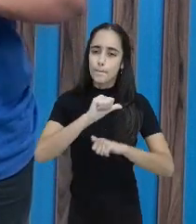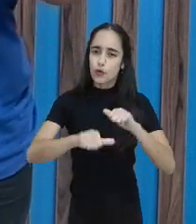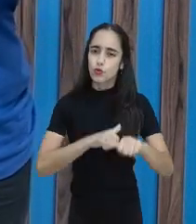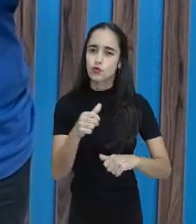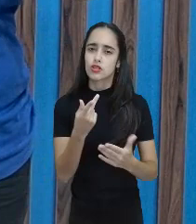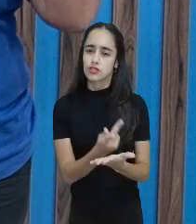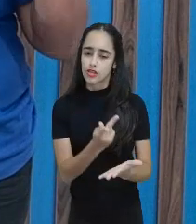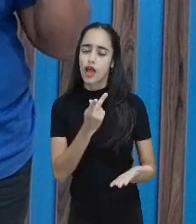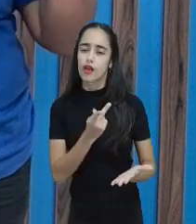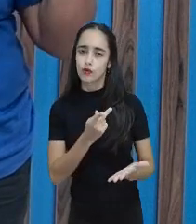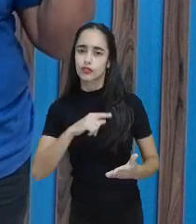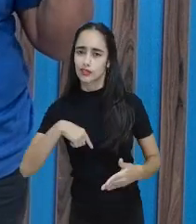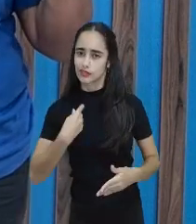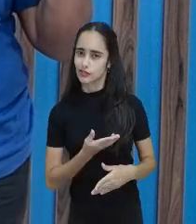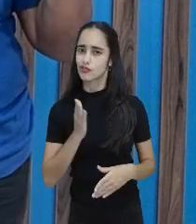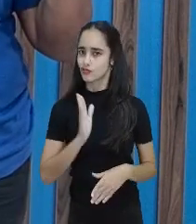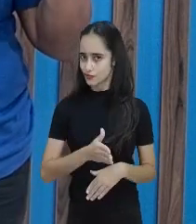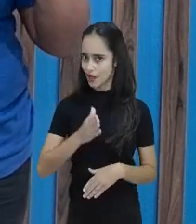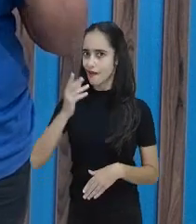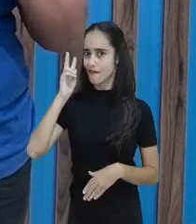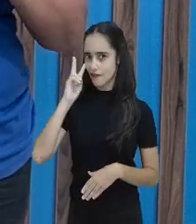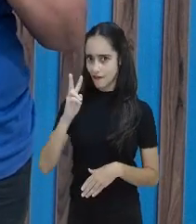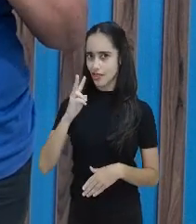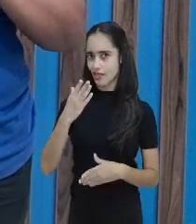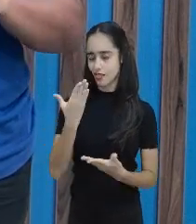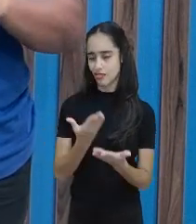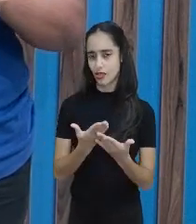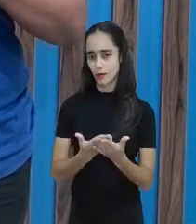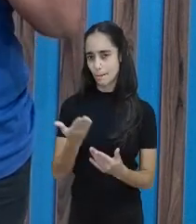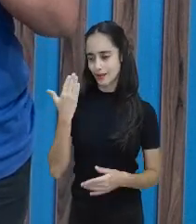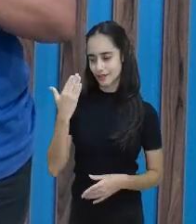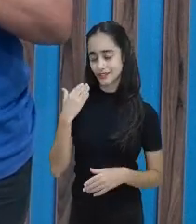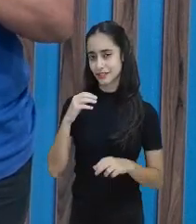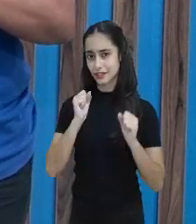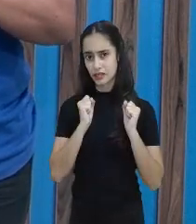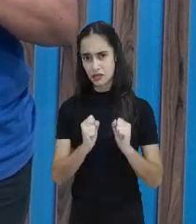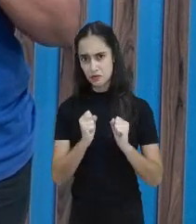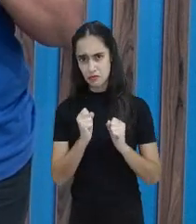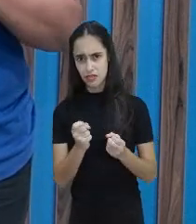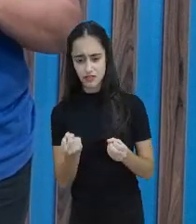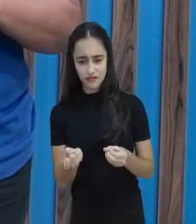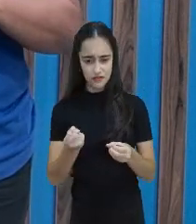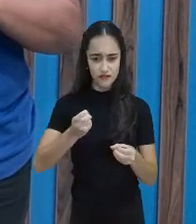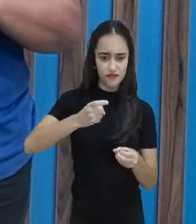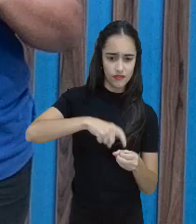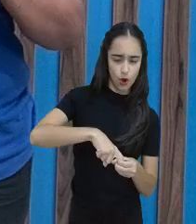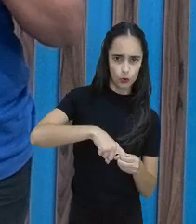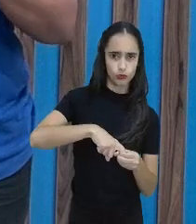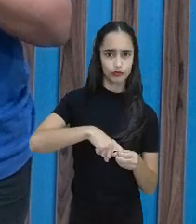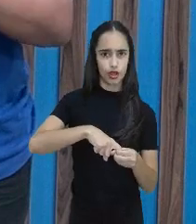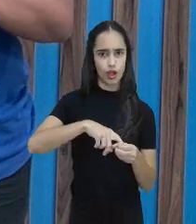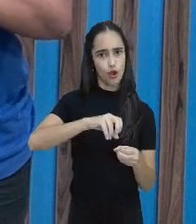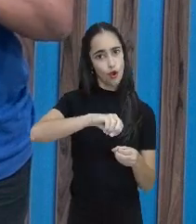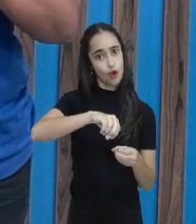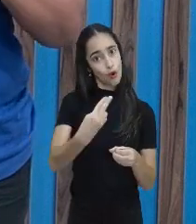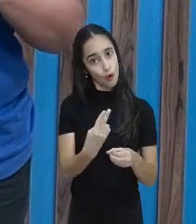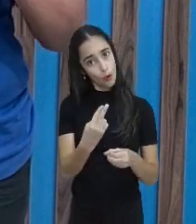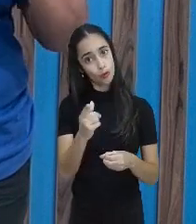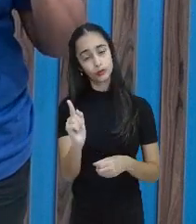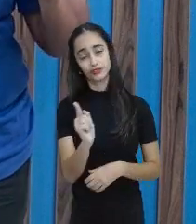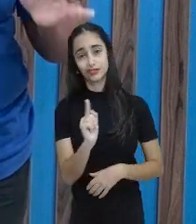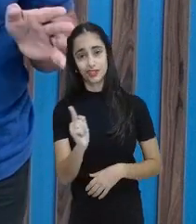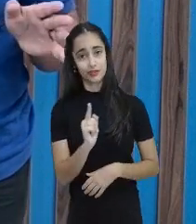e que inclusive a gente viu na aula passada, que elas podem voltar, né, retroceder e ou não ficar